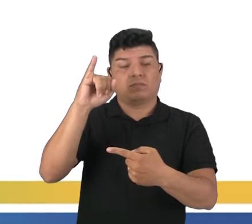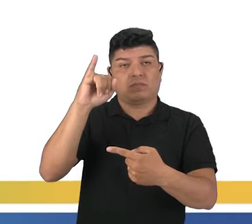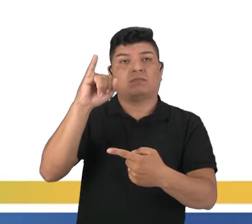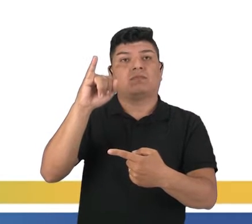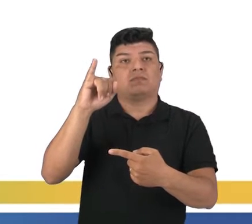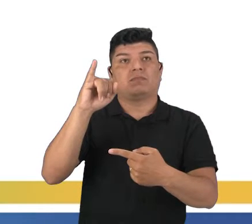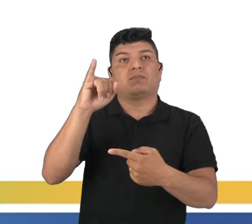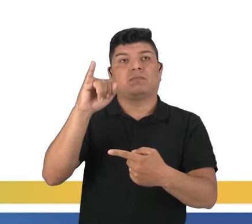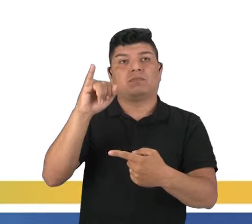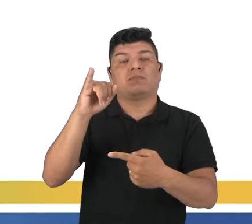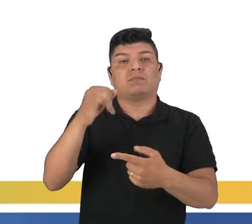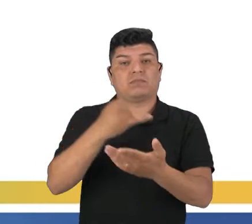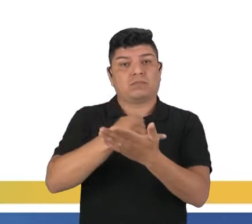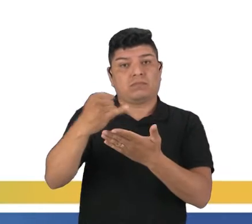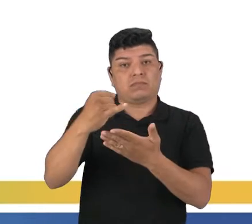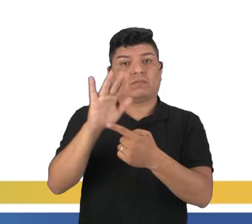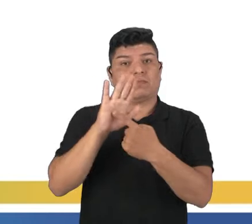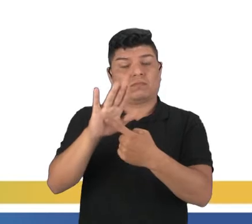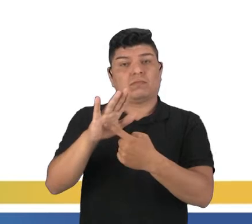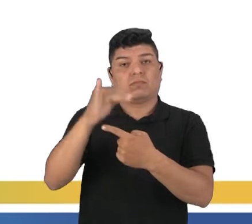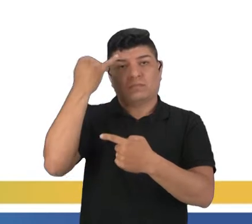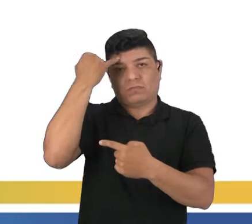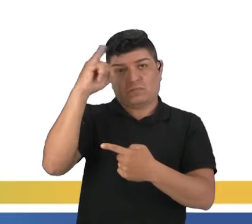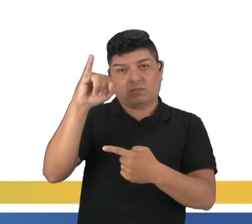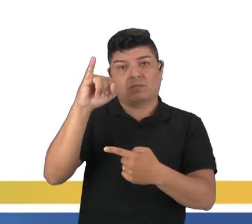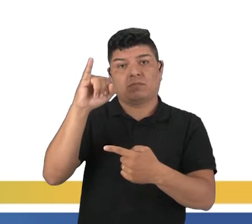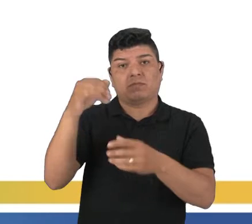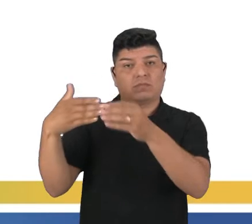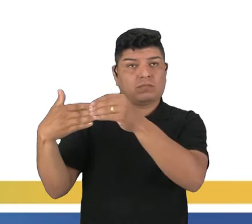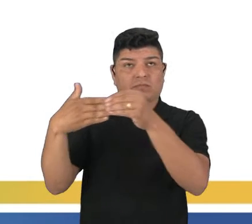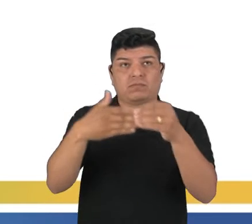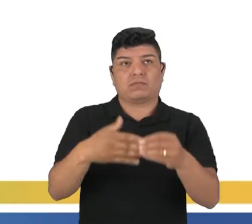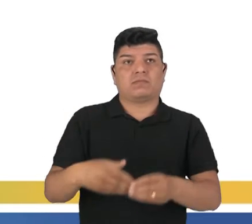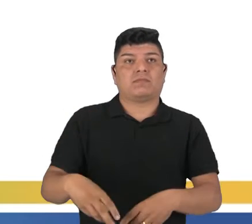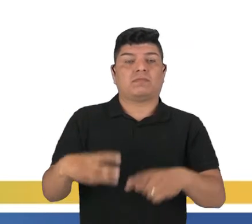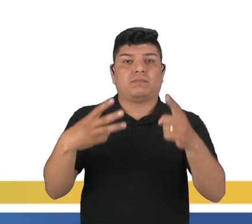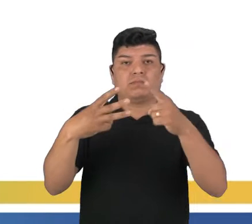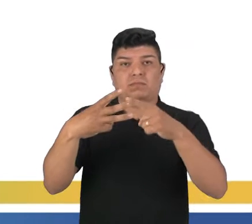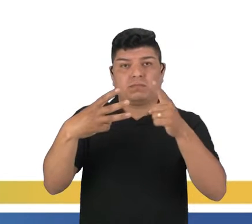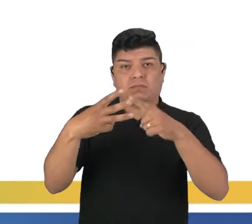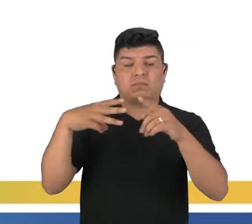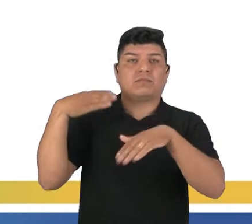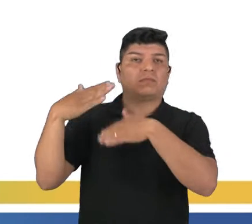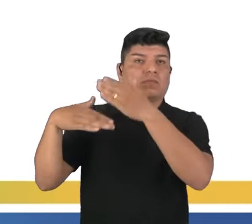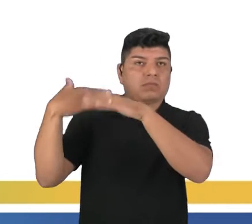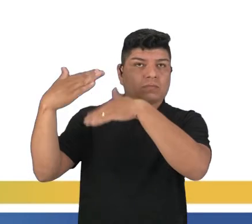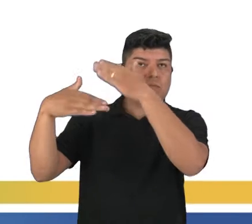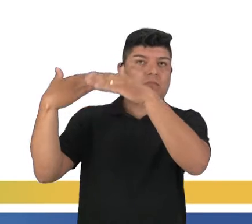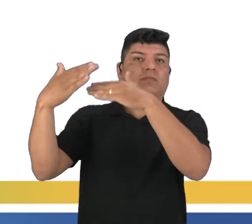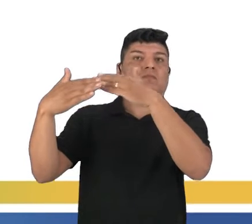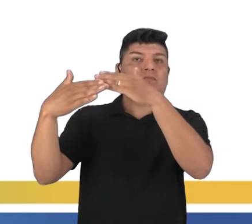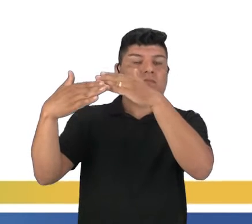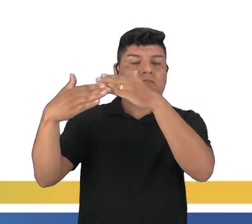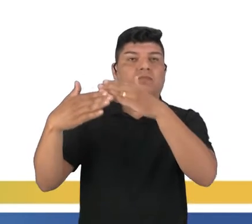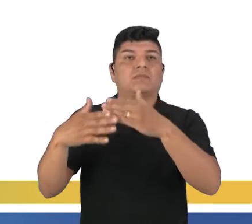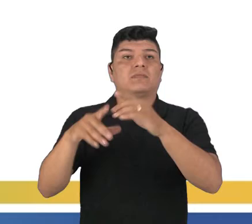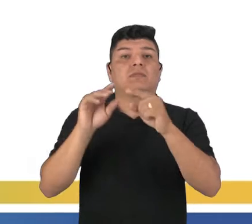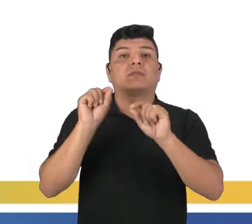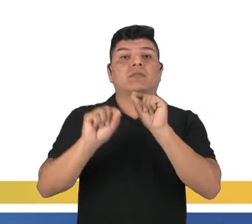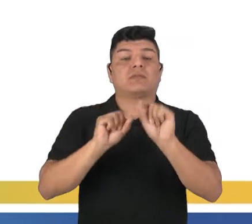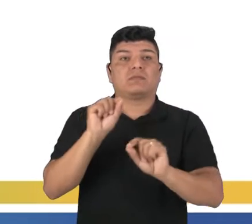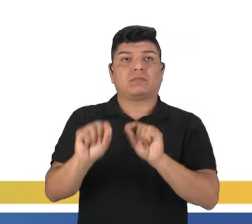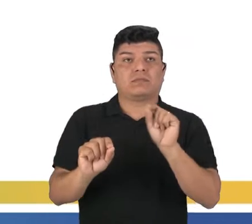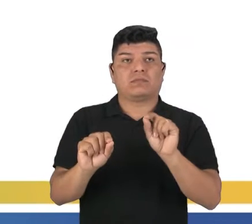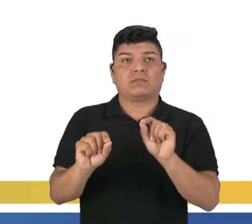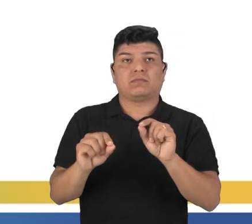tá? Na introdução é que você apresenta a ideia que você está trazendo. No desenvolvimento, você vai o